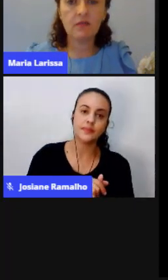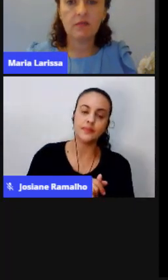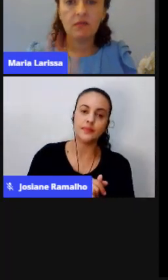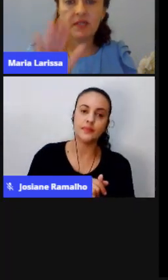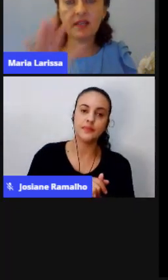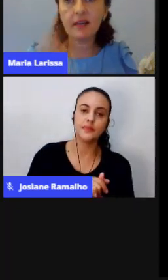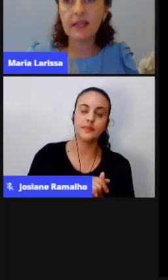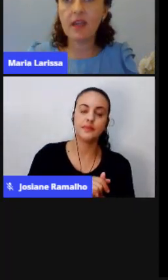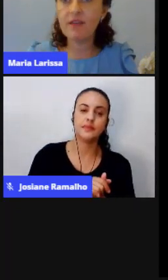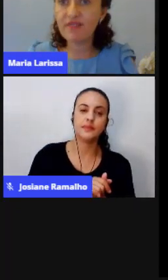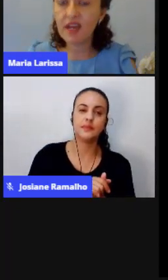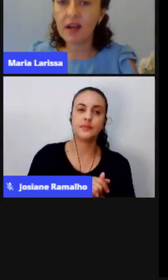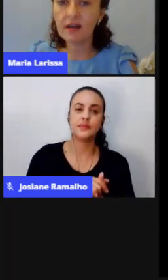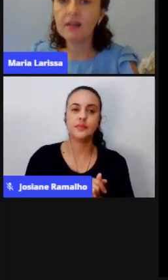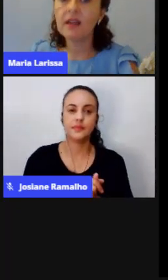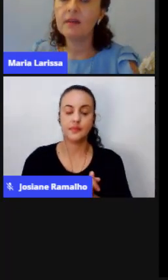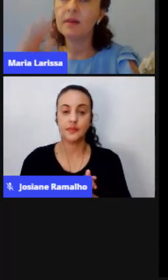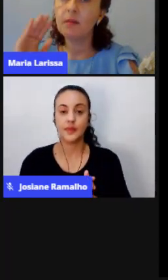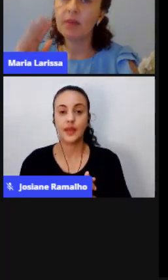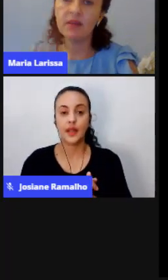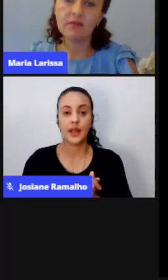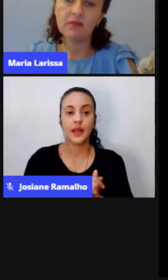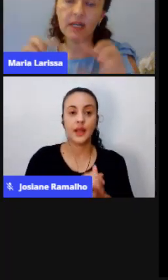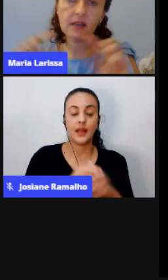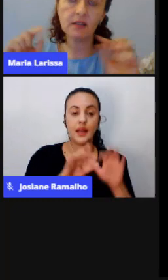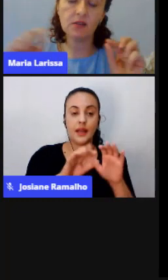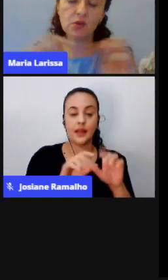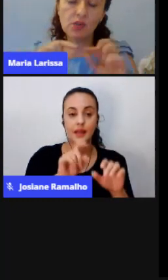Então, aqui, você clica em enviar,